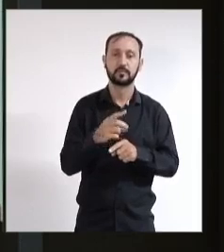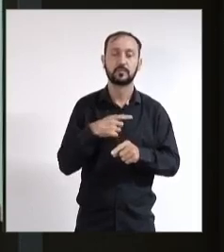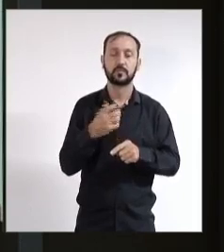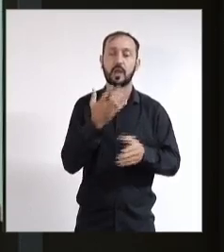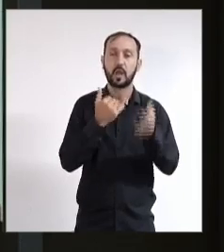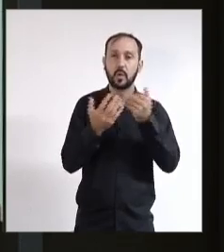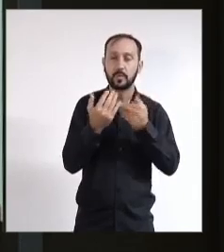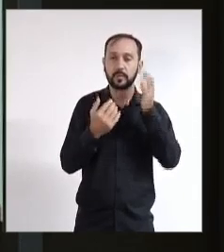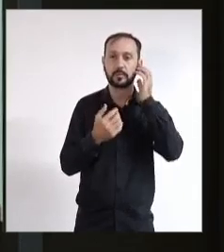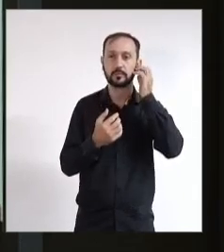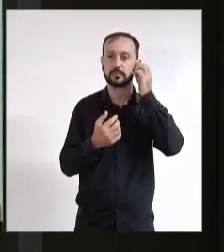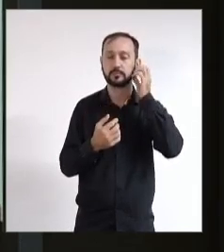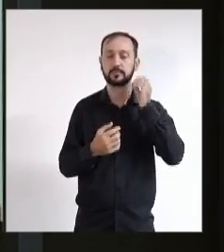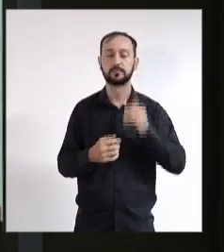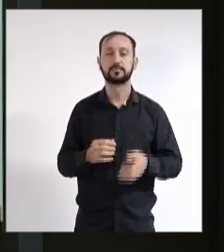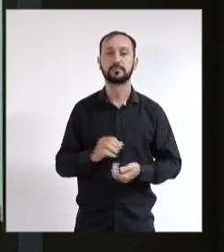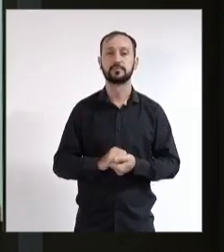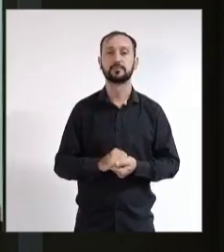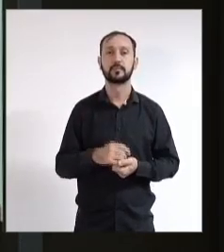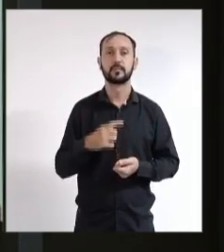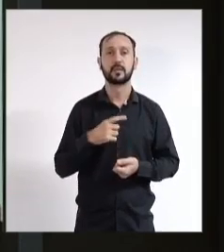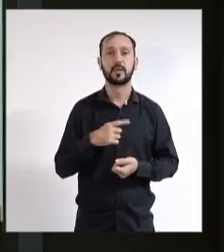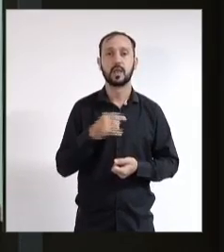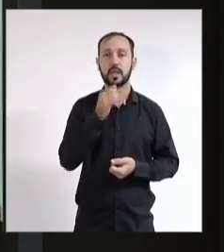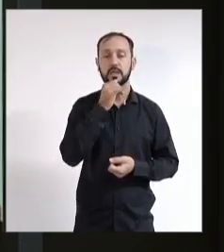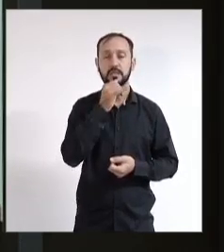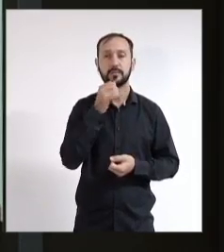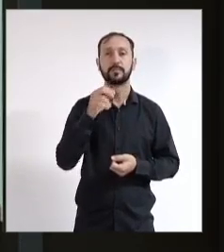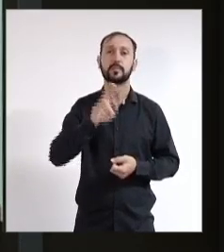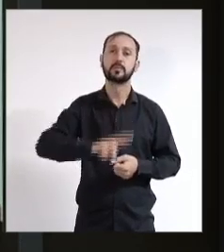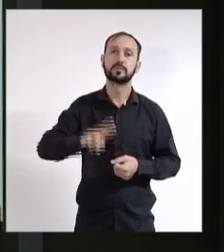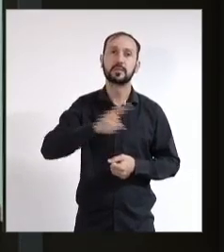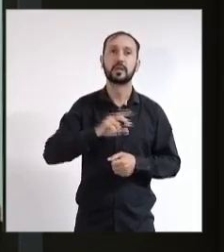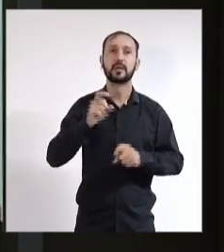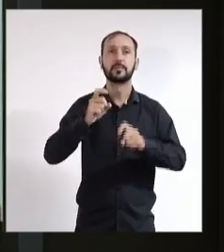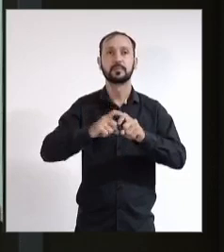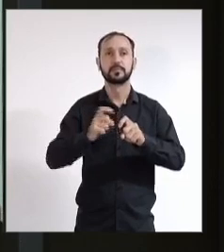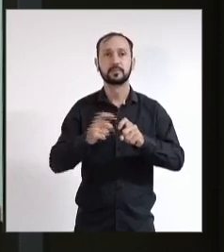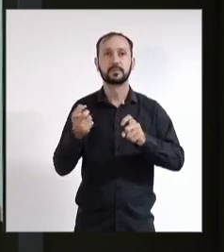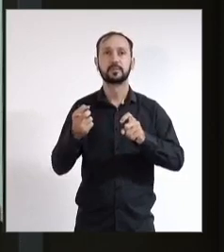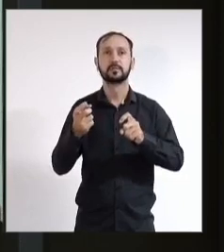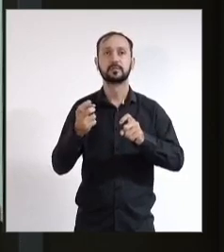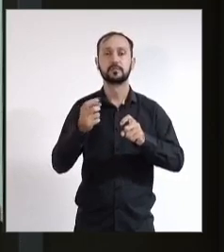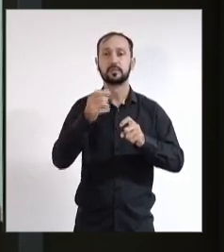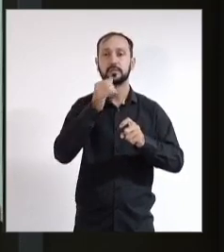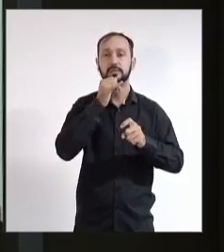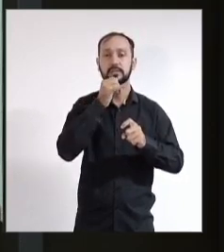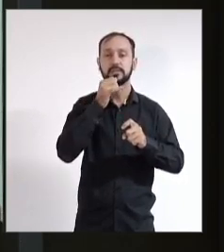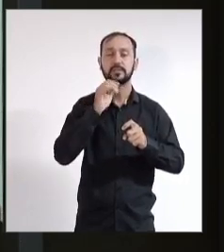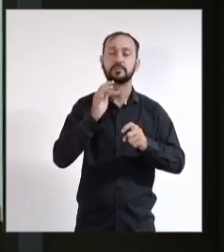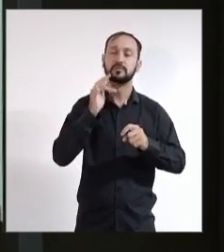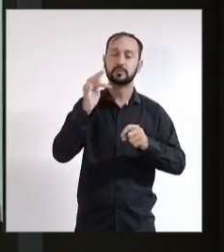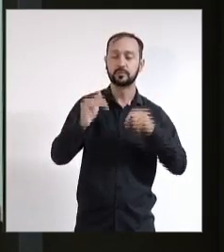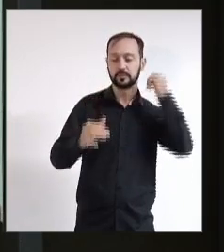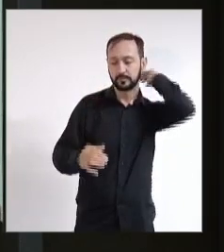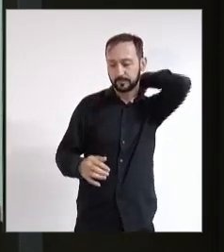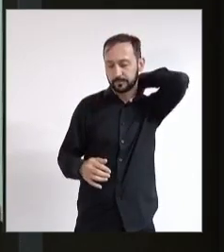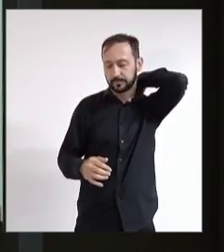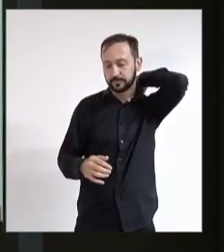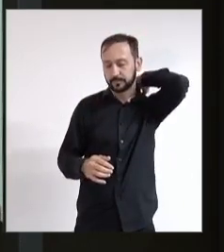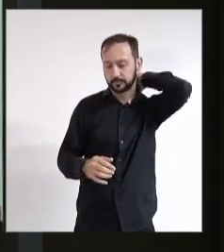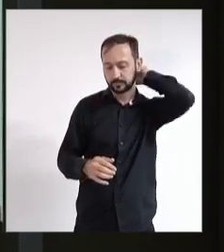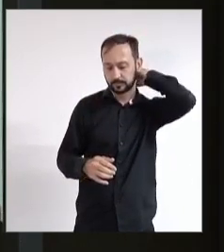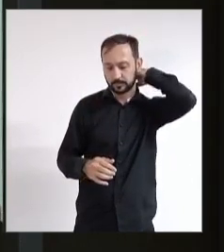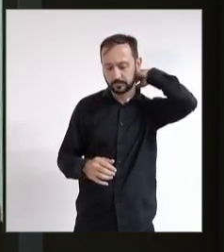nos alimentos saudáveis diversificado é uma base para a produção de medicamentos de doenças que ainda vão acontecer também elas